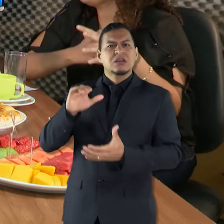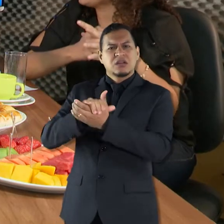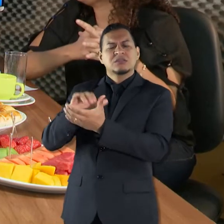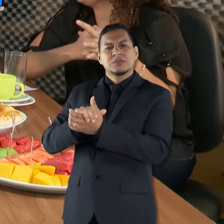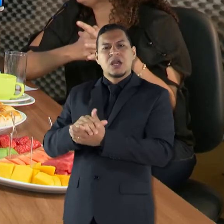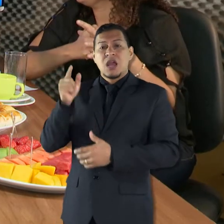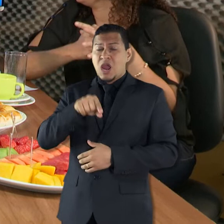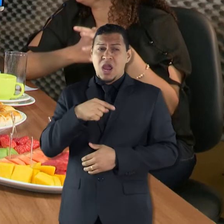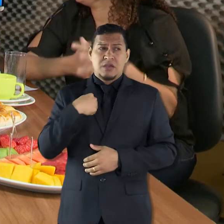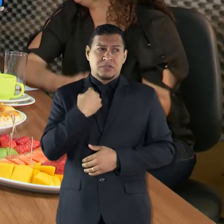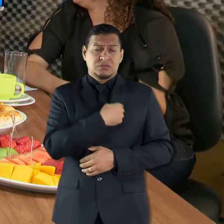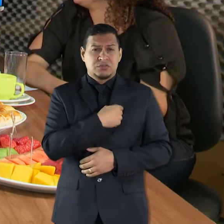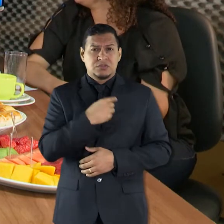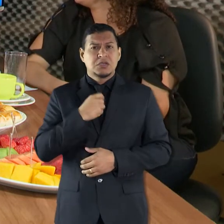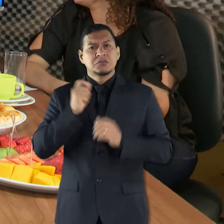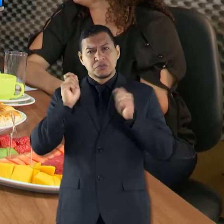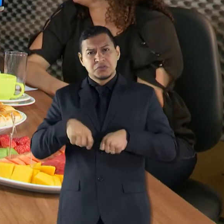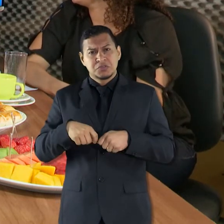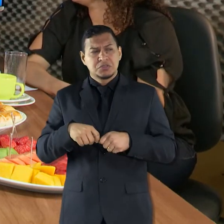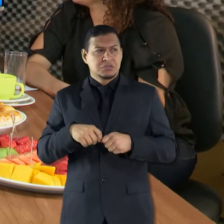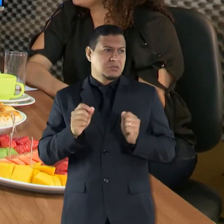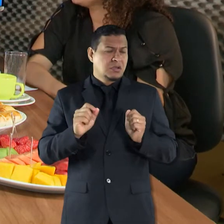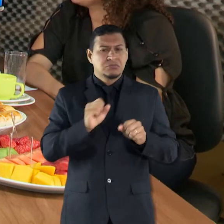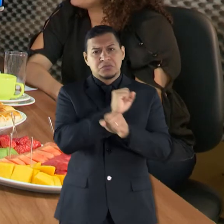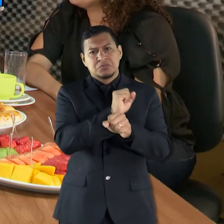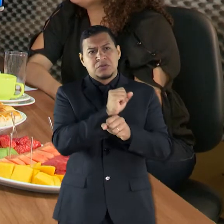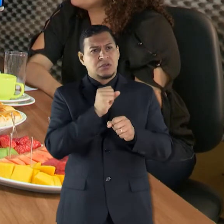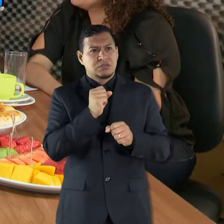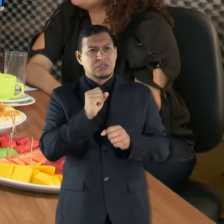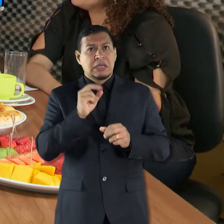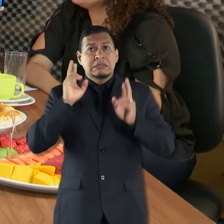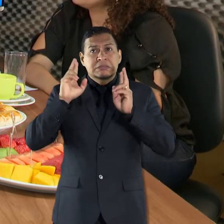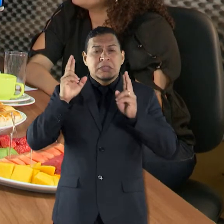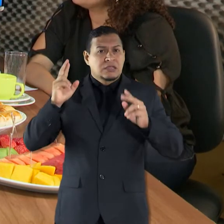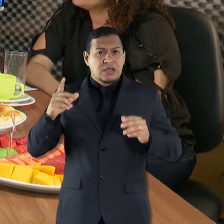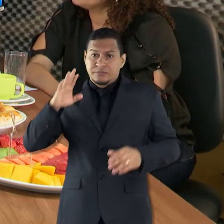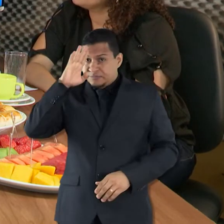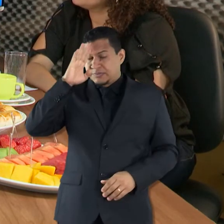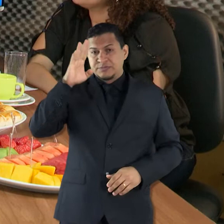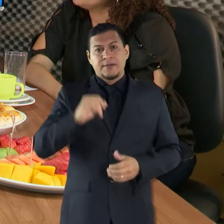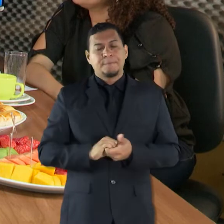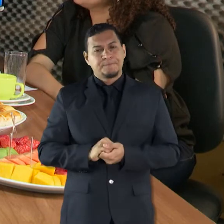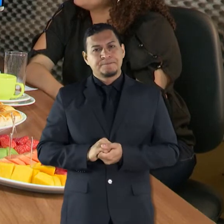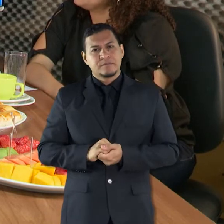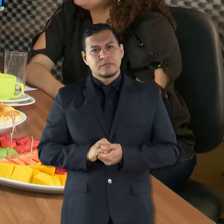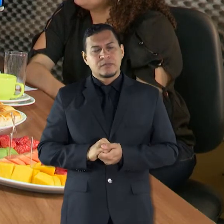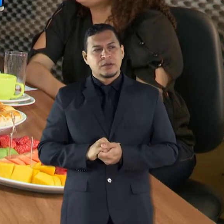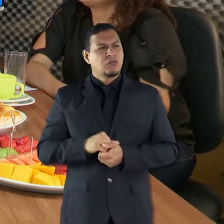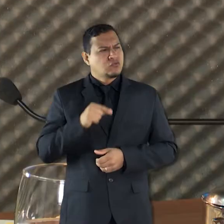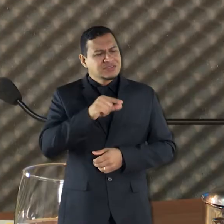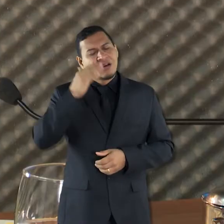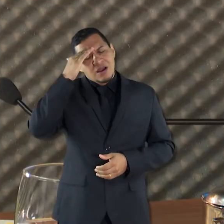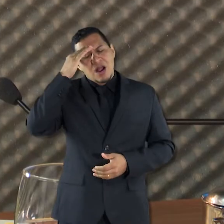era esperada, né? Não, era uma demanda que nós colocamos, podia aparecer, mas nós não esperávamos que fosse a principal.